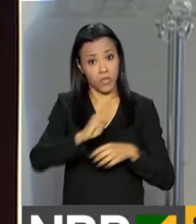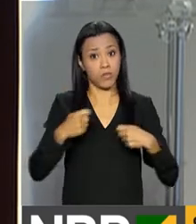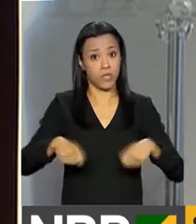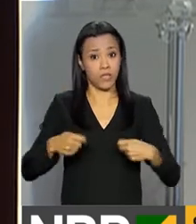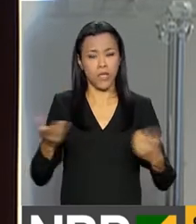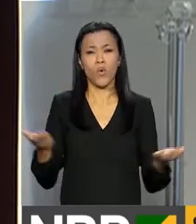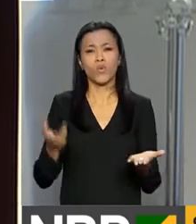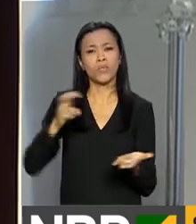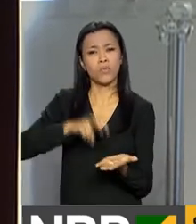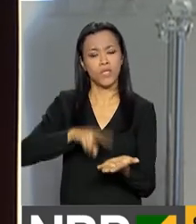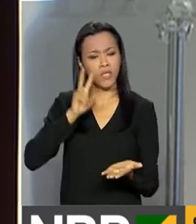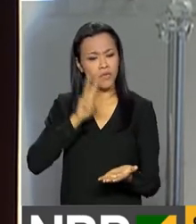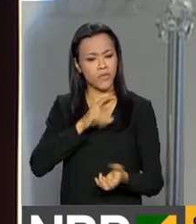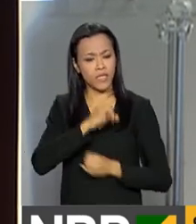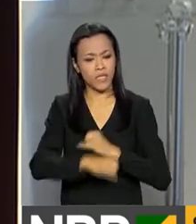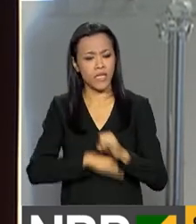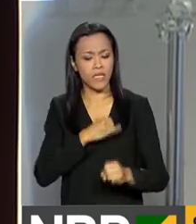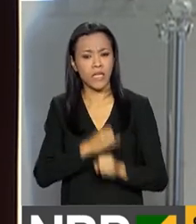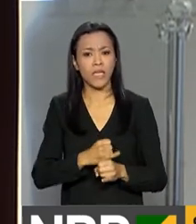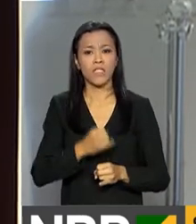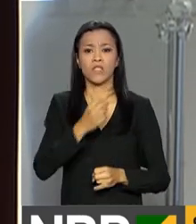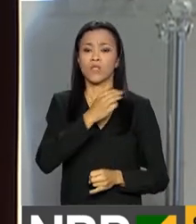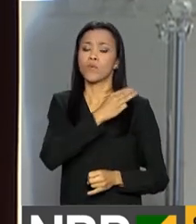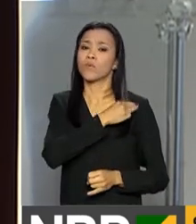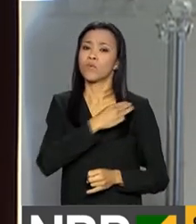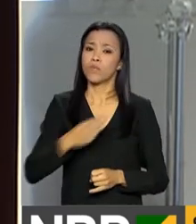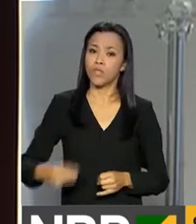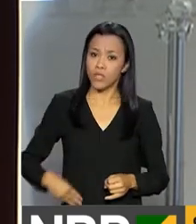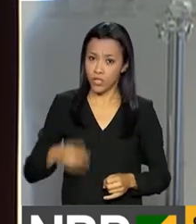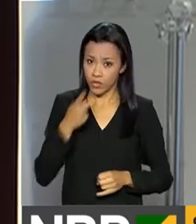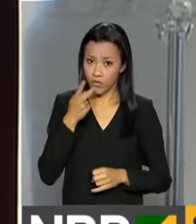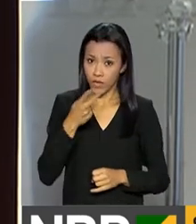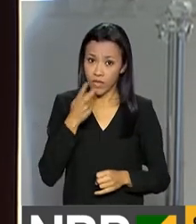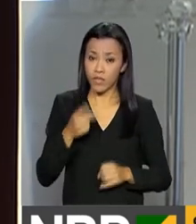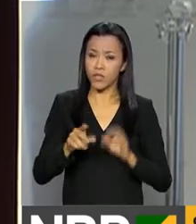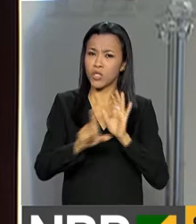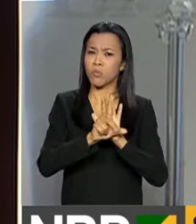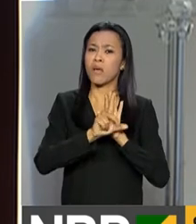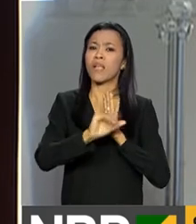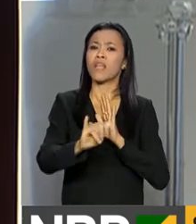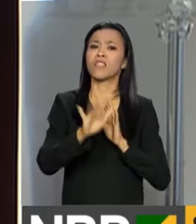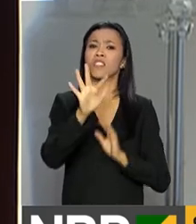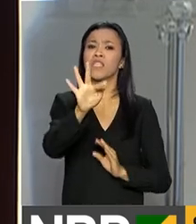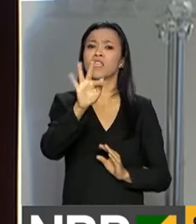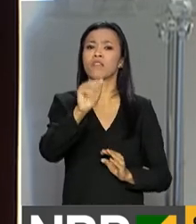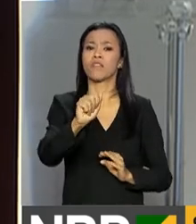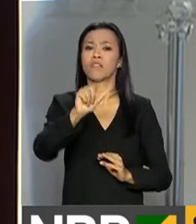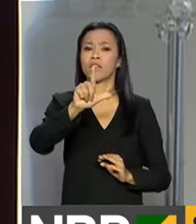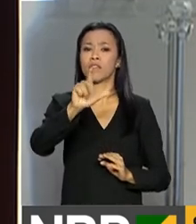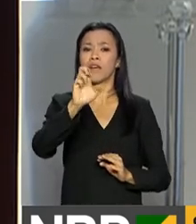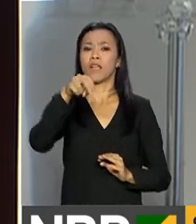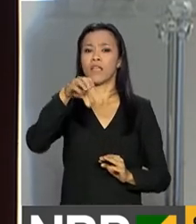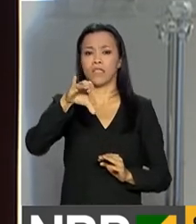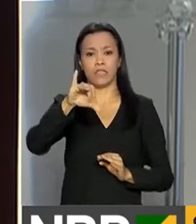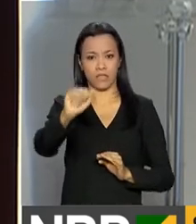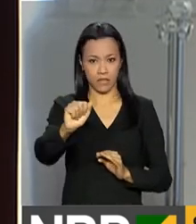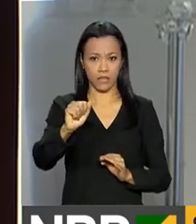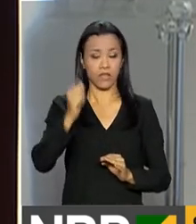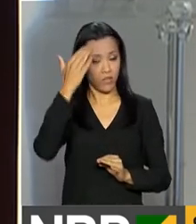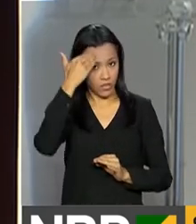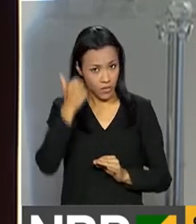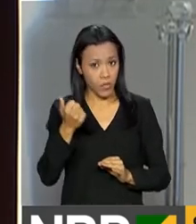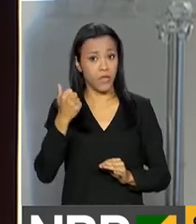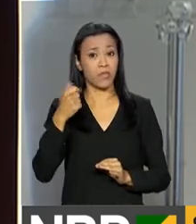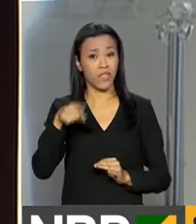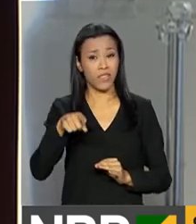internet o ministro Henrique Meirelles falando da mudança da lei de falências. Já deveria ter enviado. Nós sabemos que a lei de falências